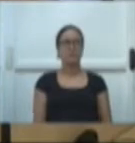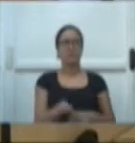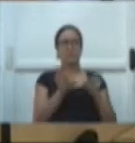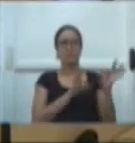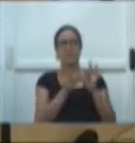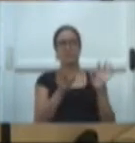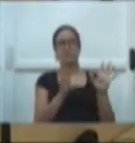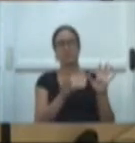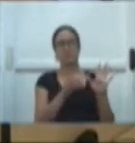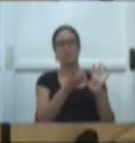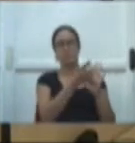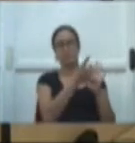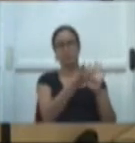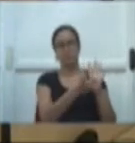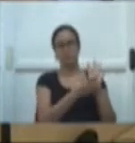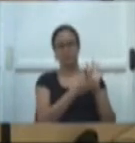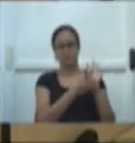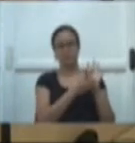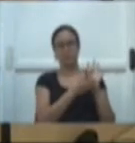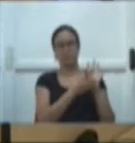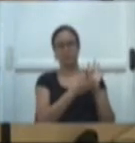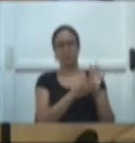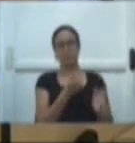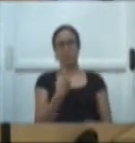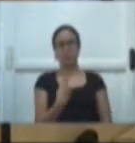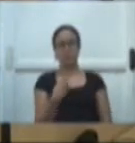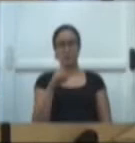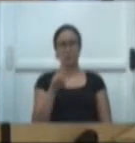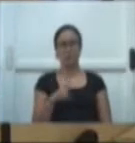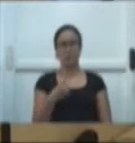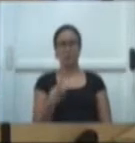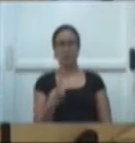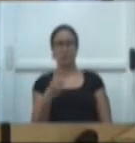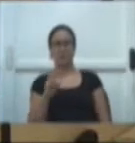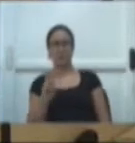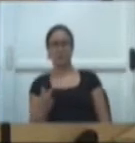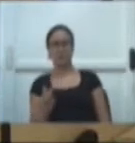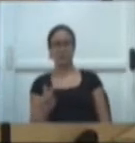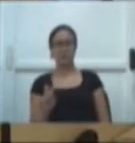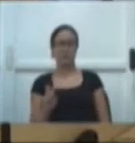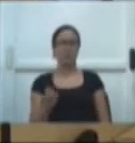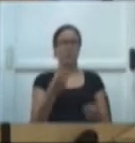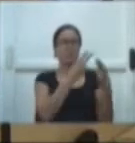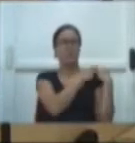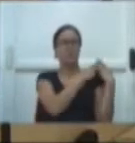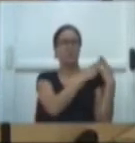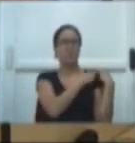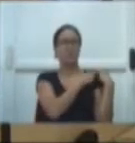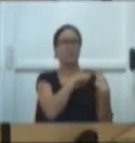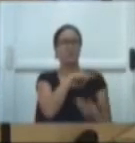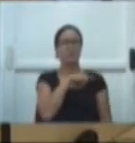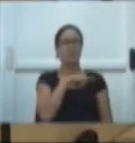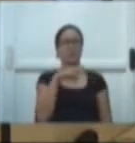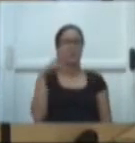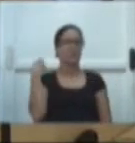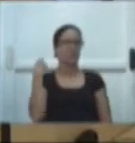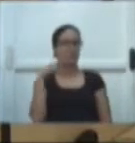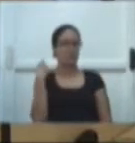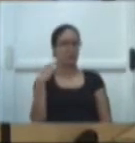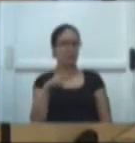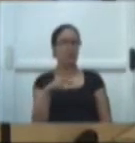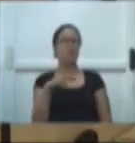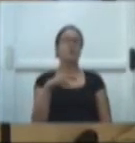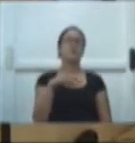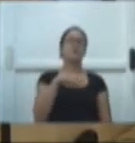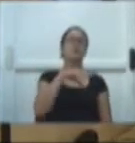Projeto de Decreto Legislativo 1/2015, autor vereador Ronei Costa Martins, Aloísio Marinho de Andrade,